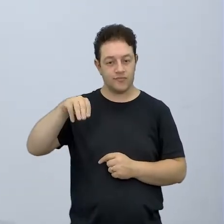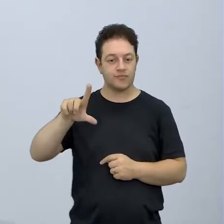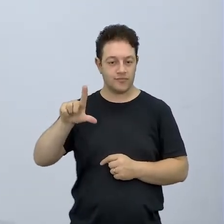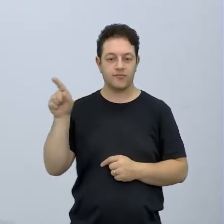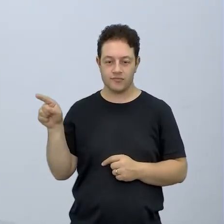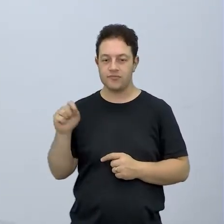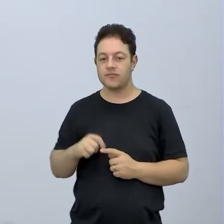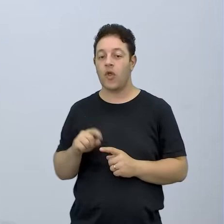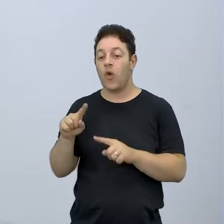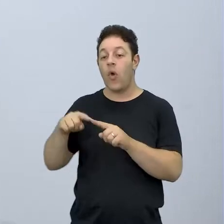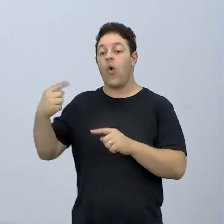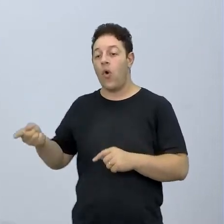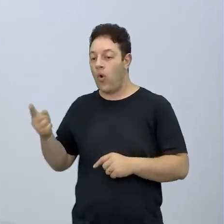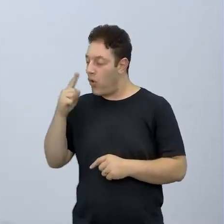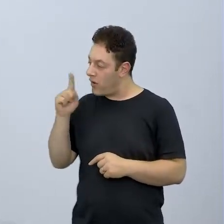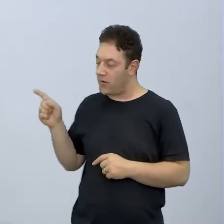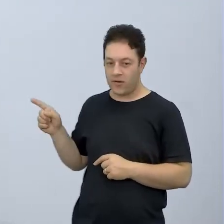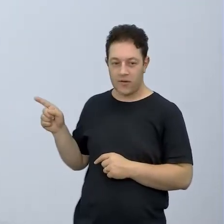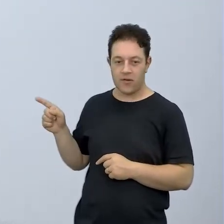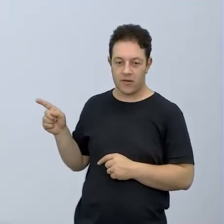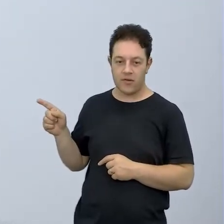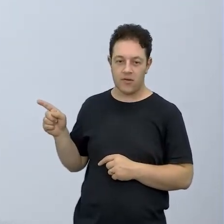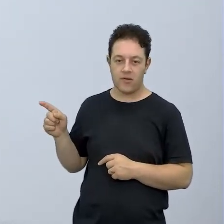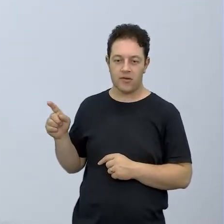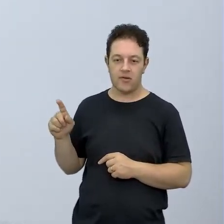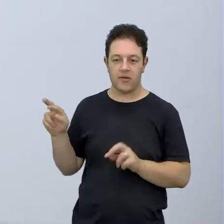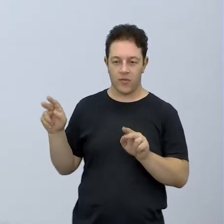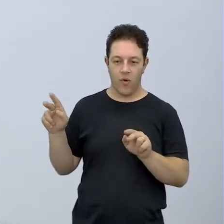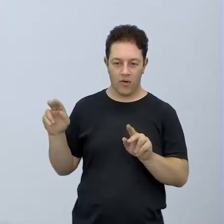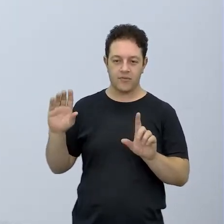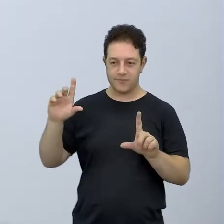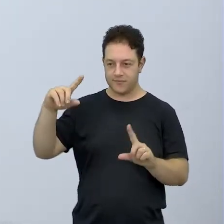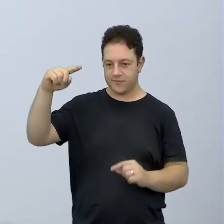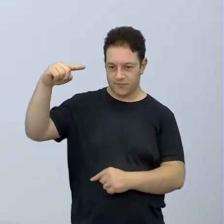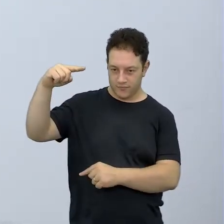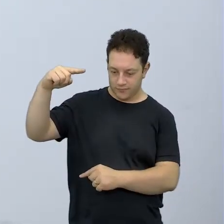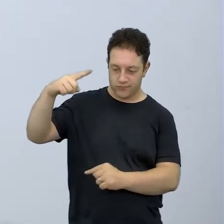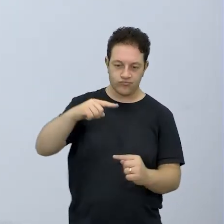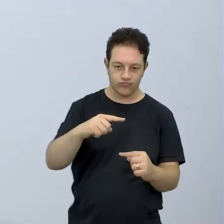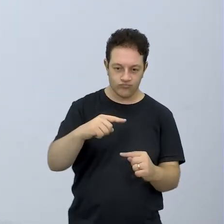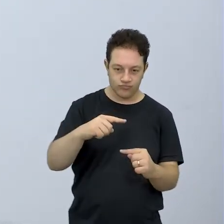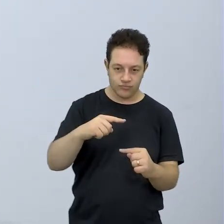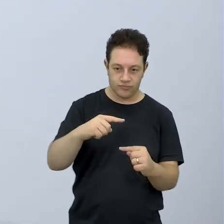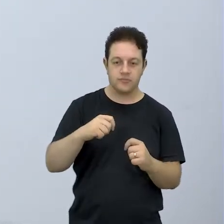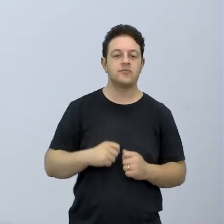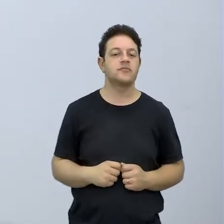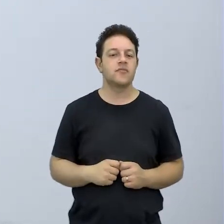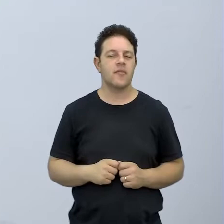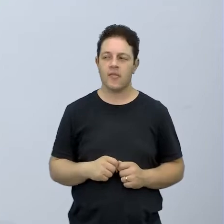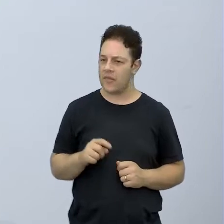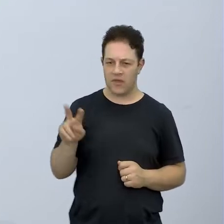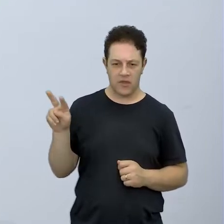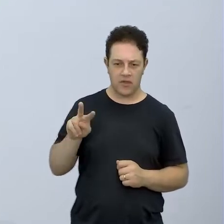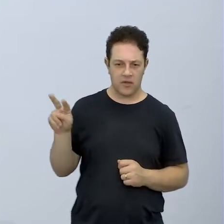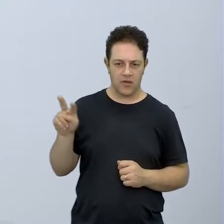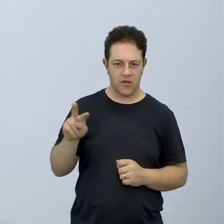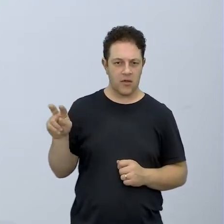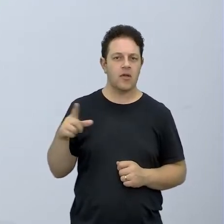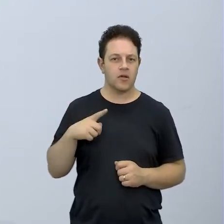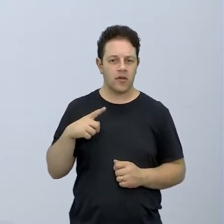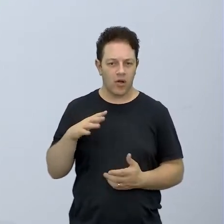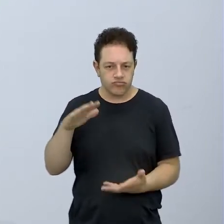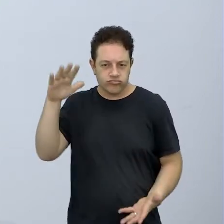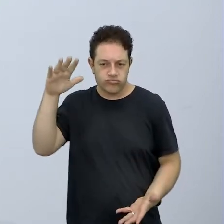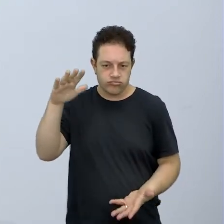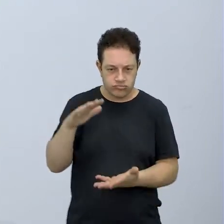ó, que é da mesma marca, inclusive, ó, é de 200 ml. Você acha que essas duas garrafas estão em proporção?